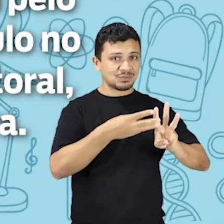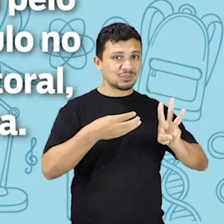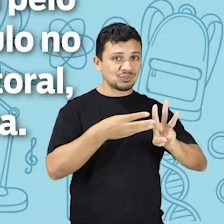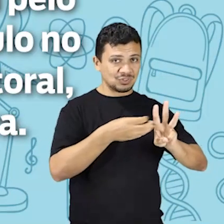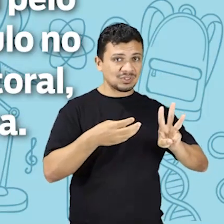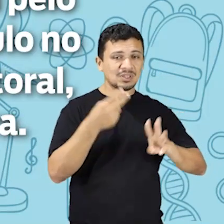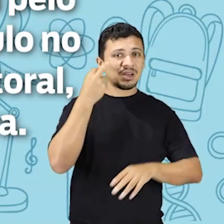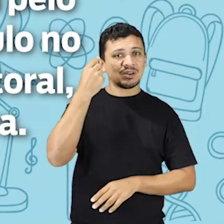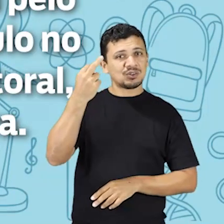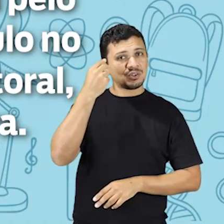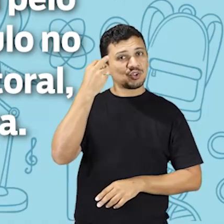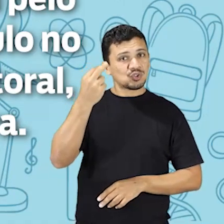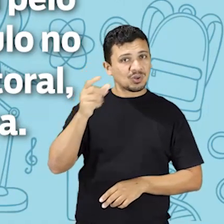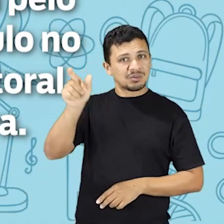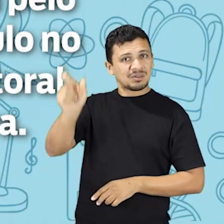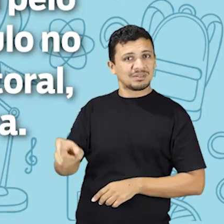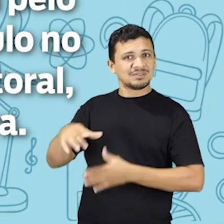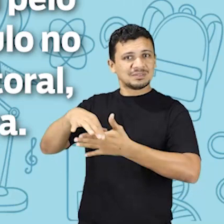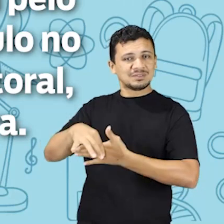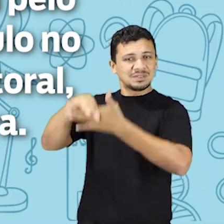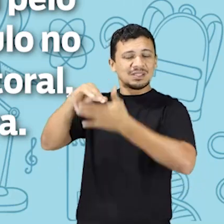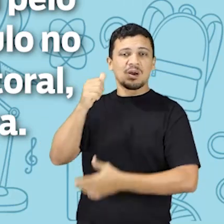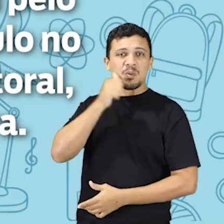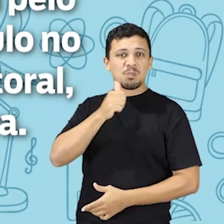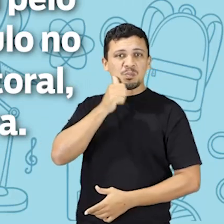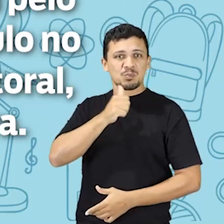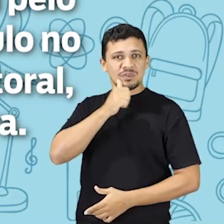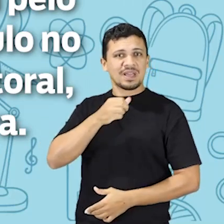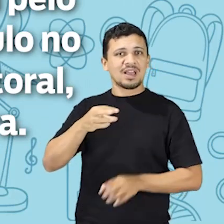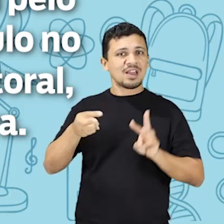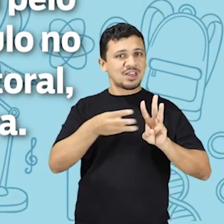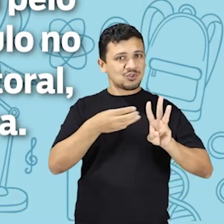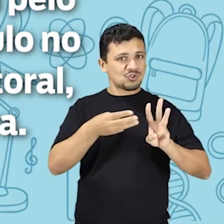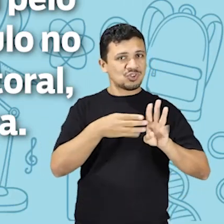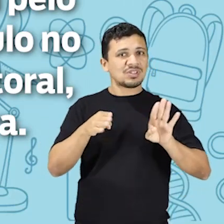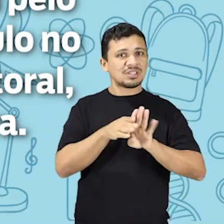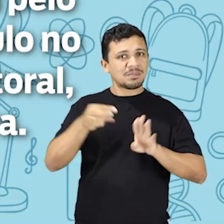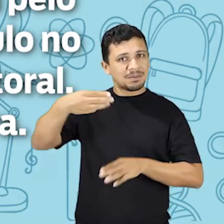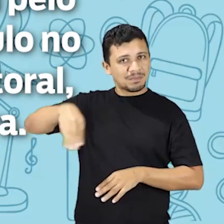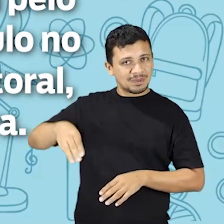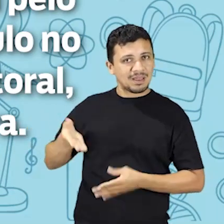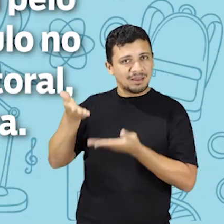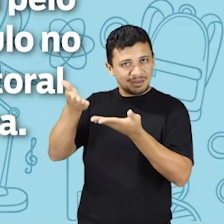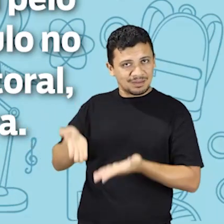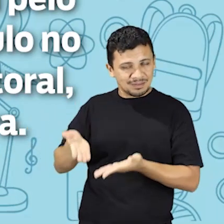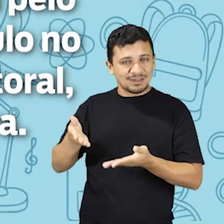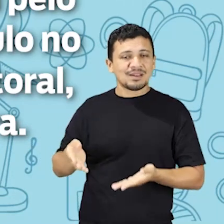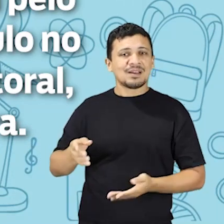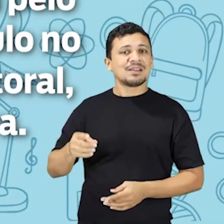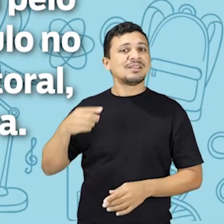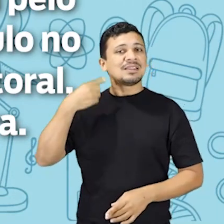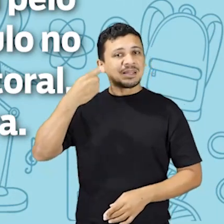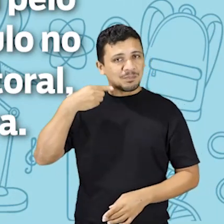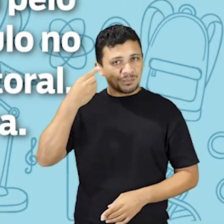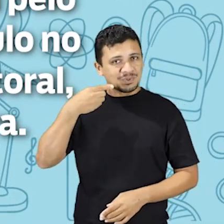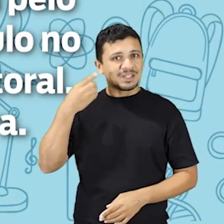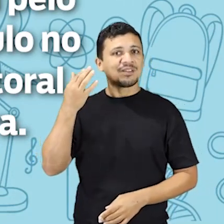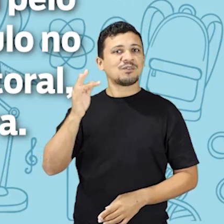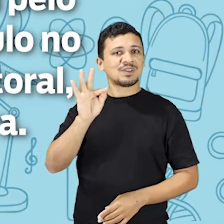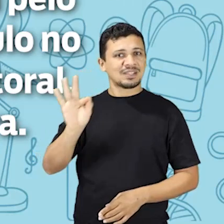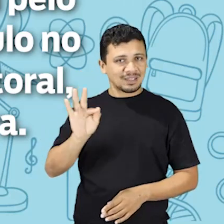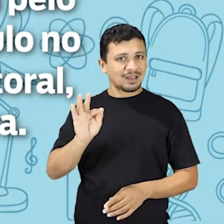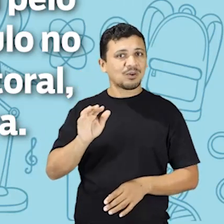e sob o histórico comando de uma mulher indígena e maranhense, a ministra, também eleita deputada federal